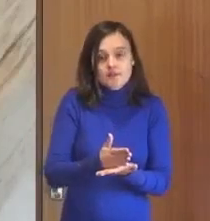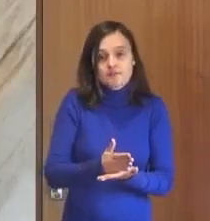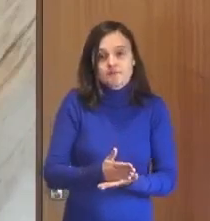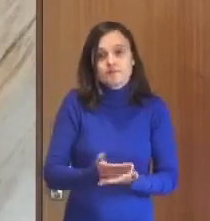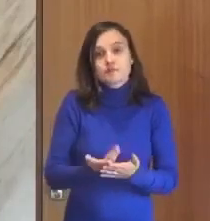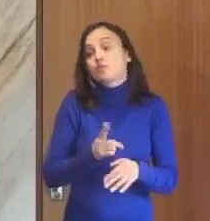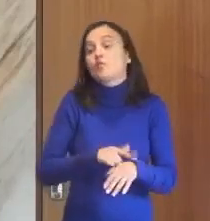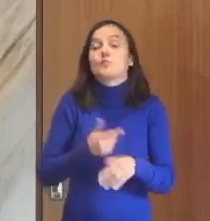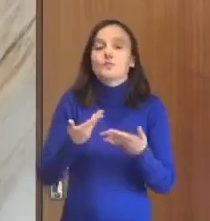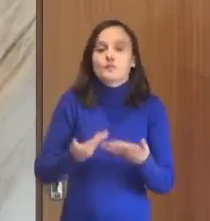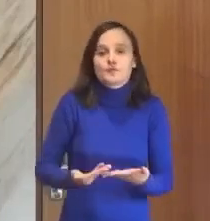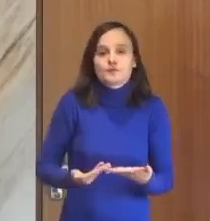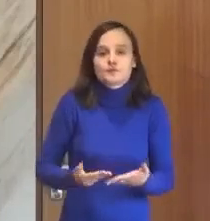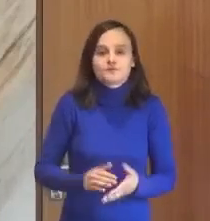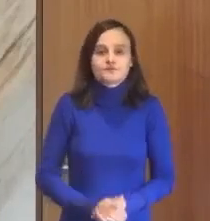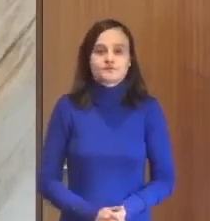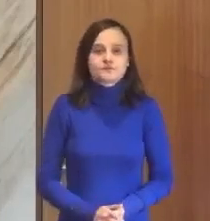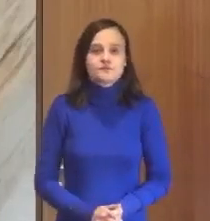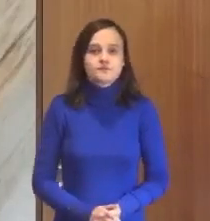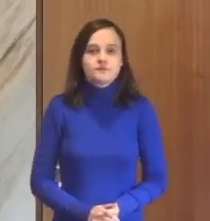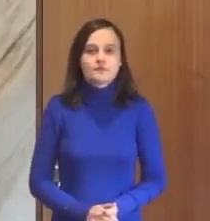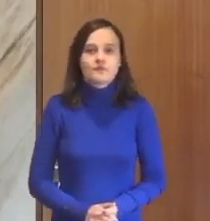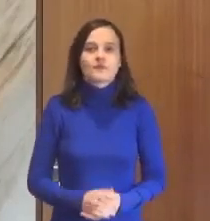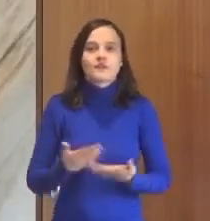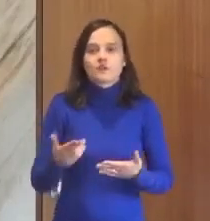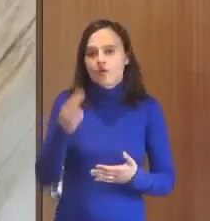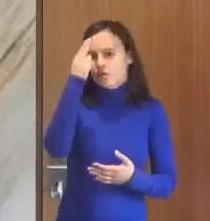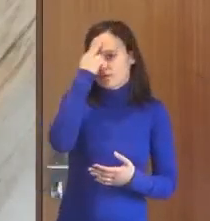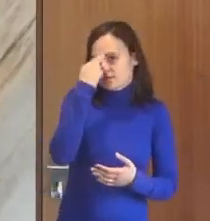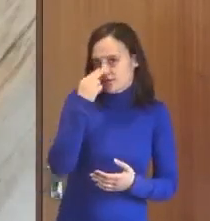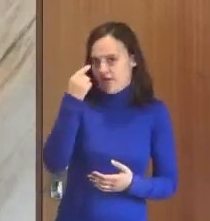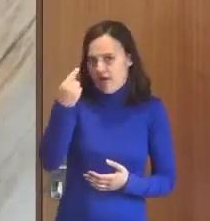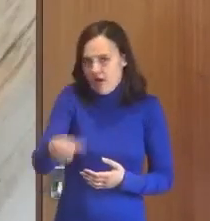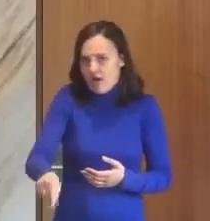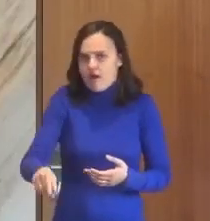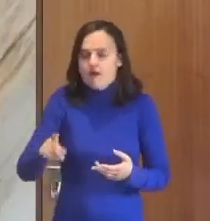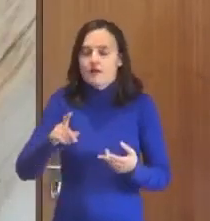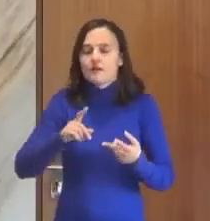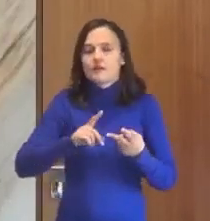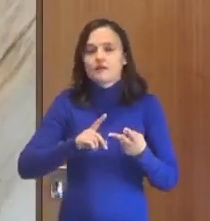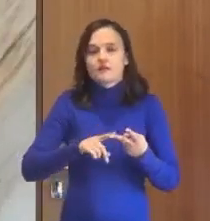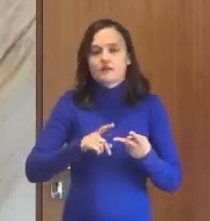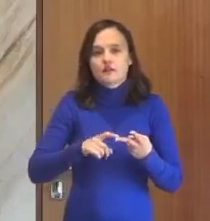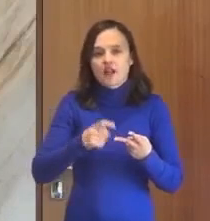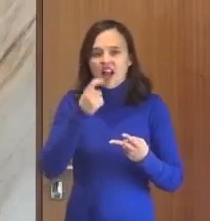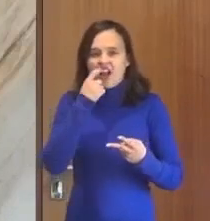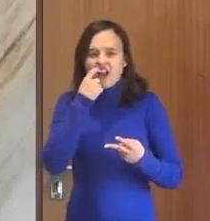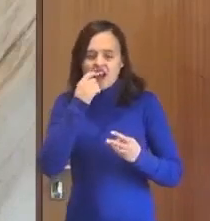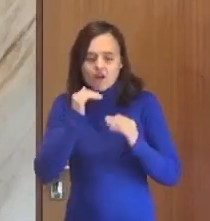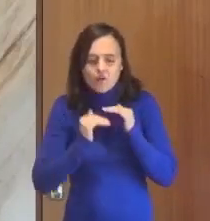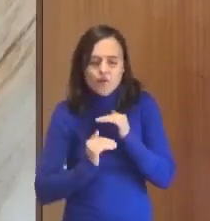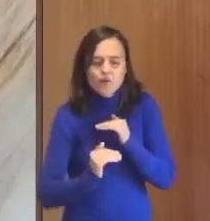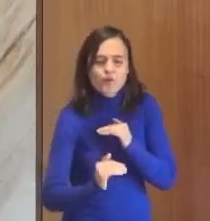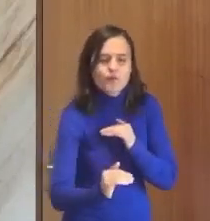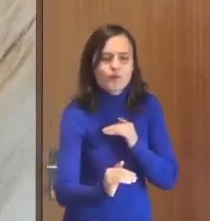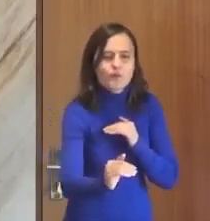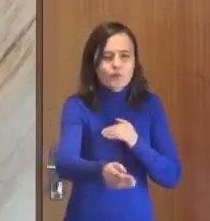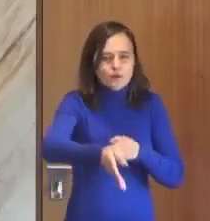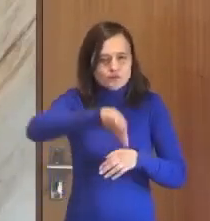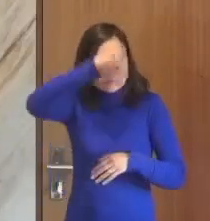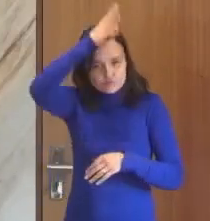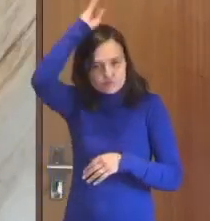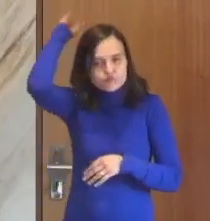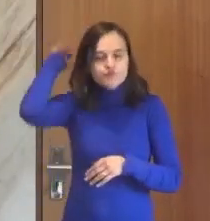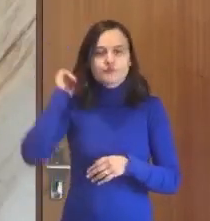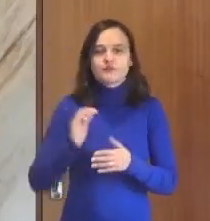ao momento atual. Portanto, temos um castelo, calçadas romanas,